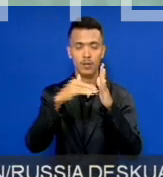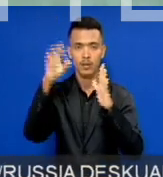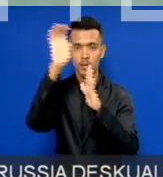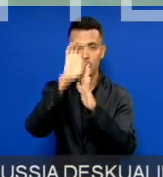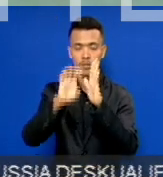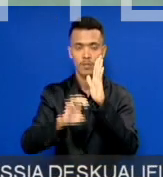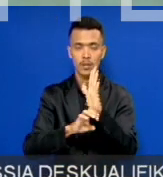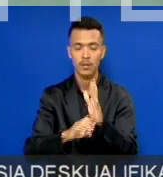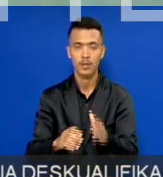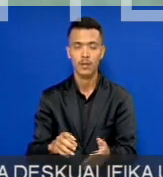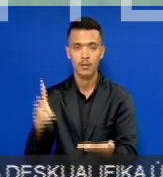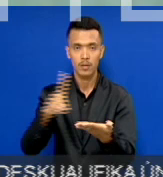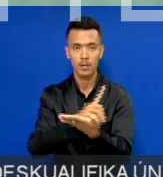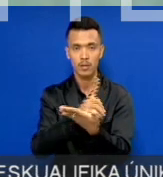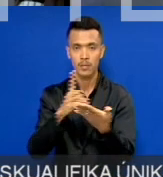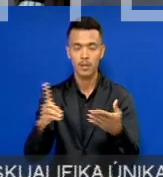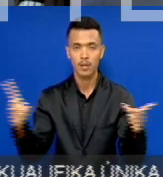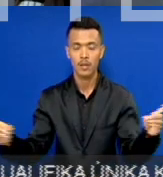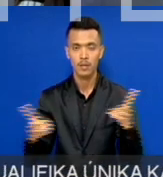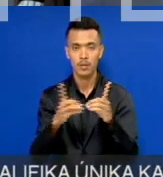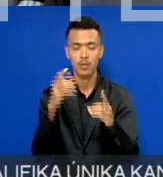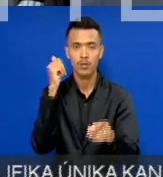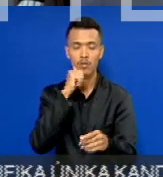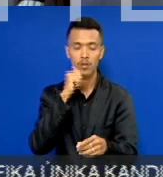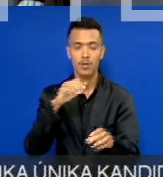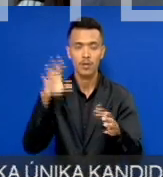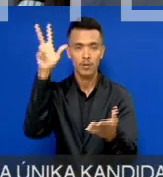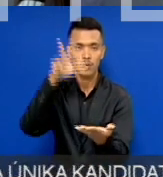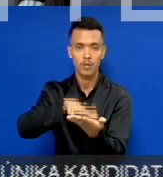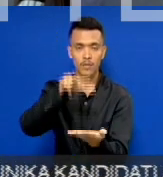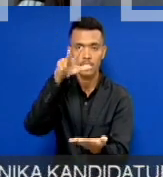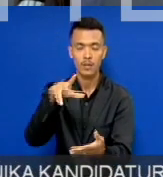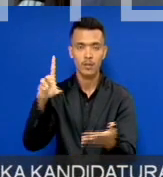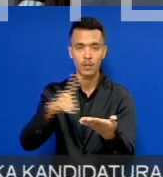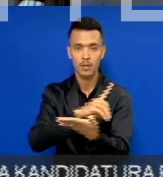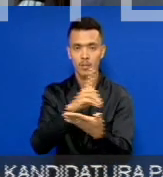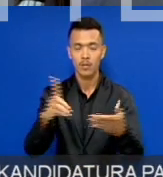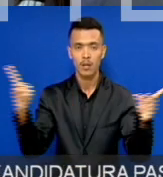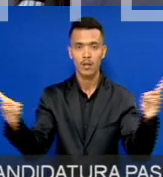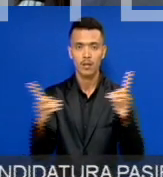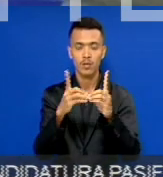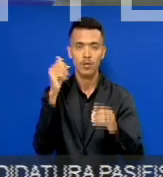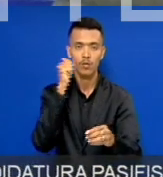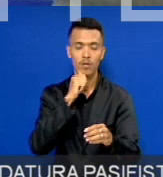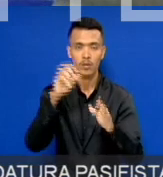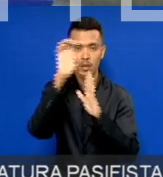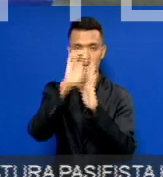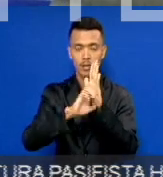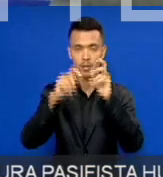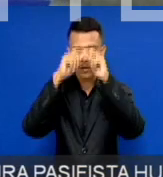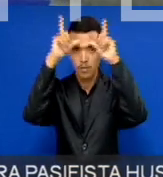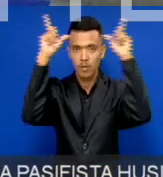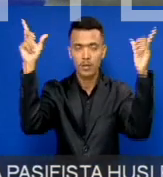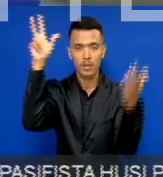de Eliminação de Discriminação a Soro Feto. Entretanto, a Convenção de Eliminação de Discriminação a Soro Feto, Estado Timor-Leste ratifica